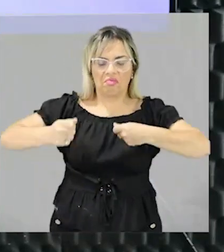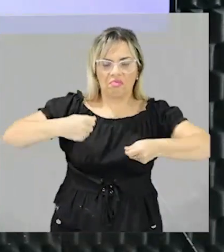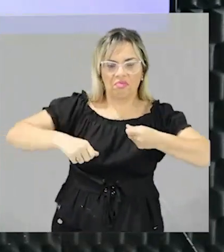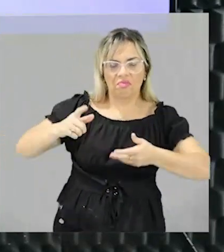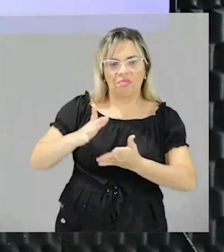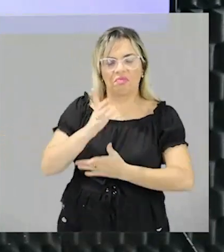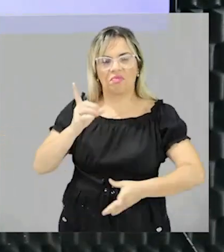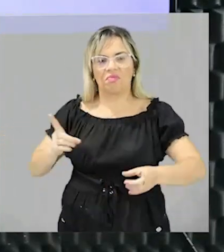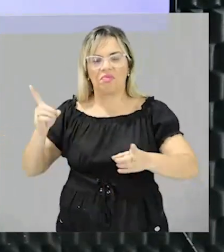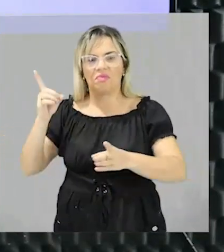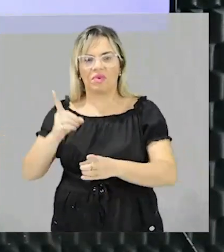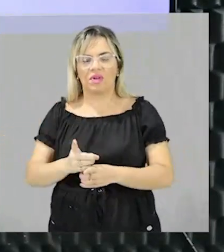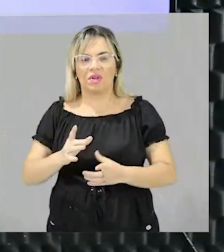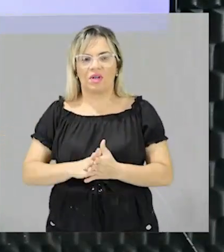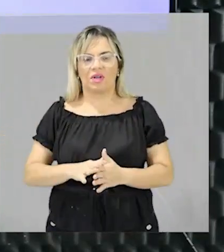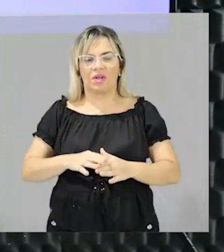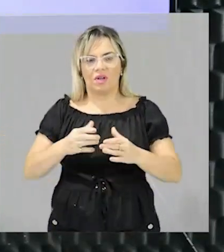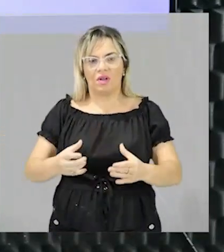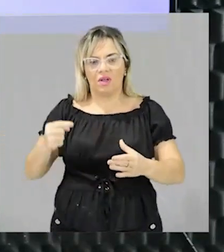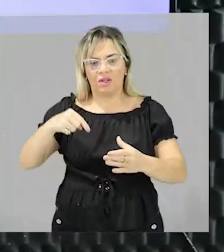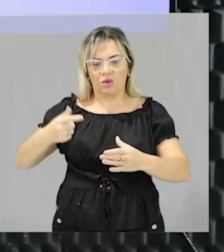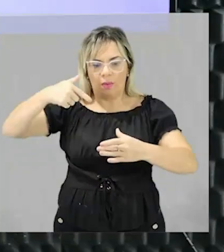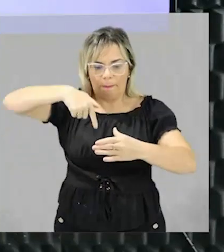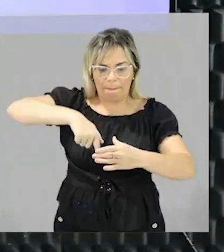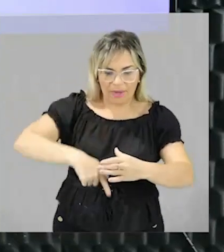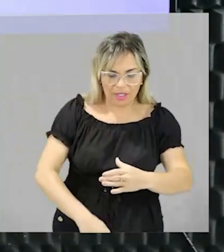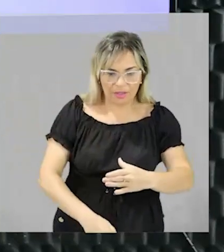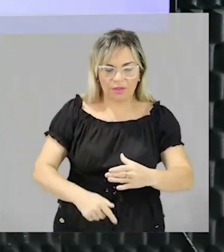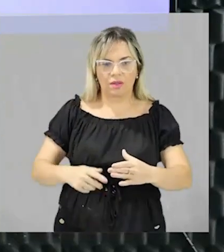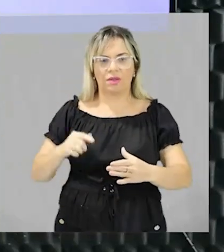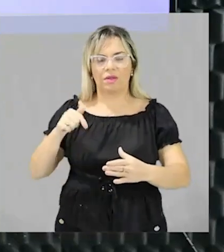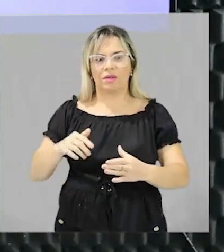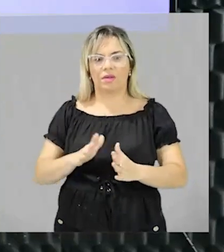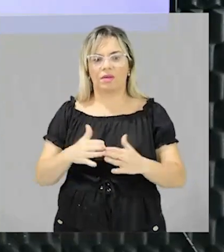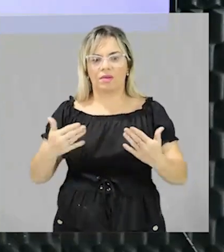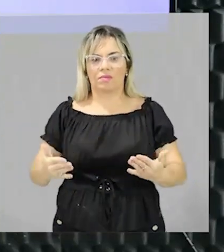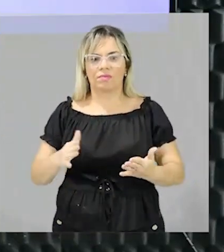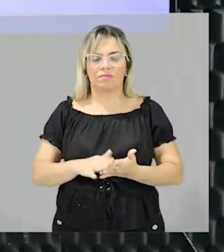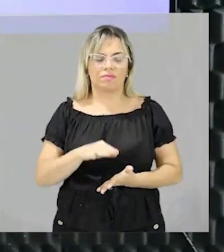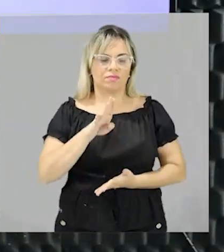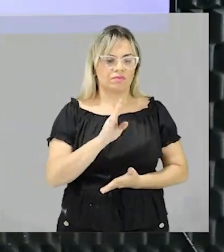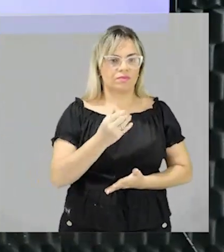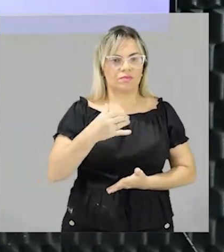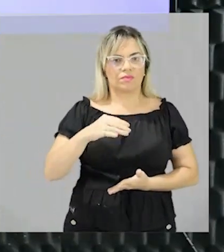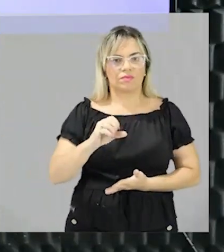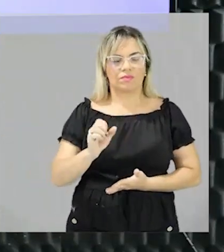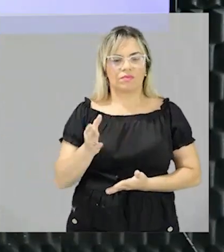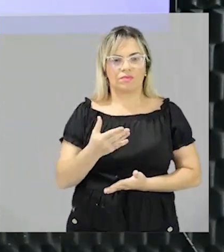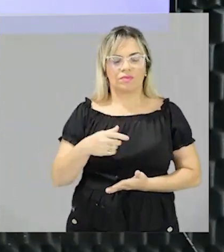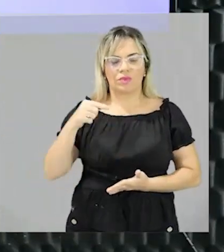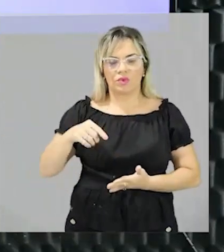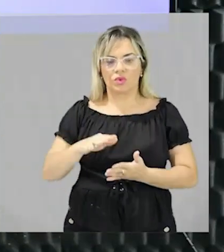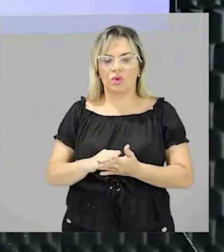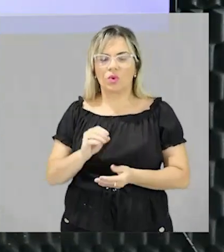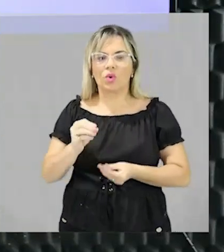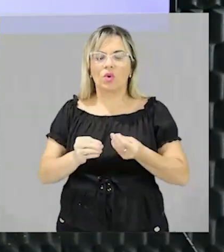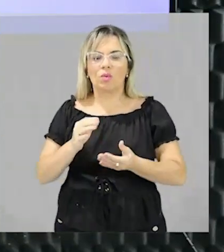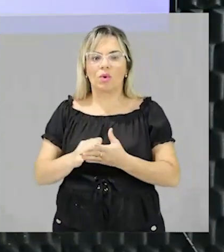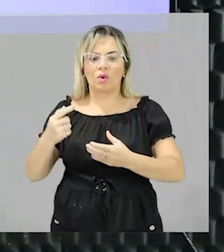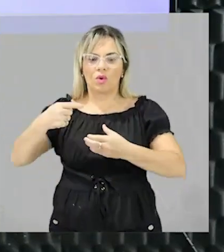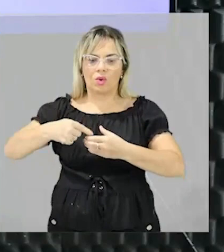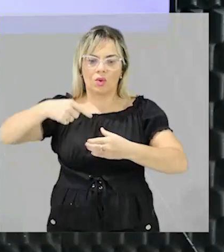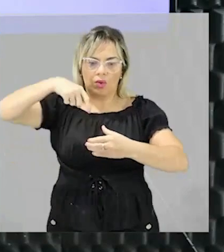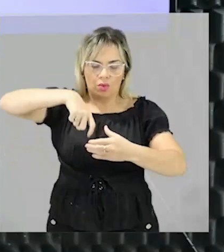se encontram as reservas petrolíferas, tá? Anota aí, bacia sedimentar, tu vai extrair combustível